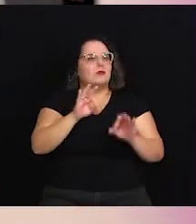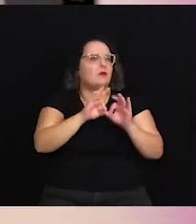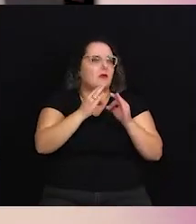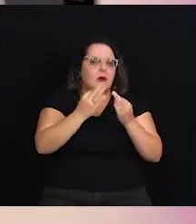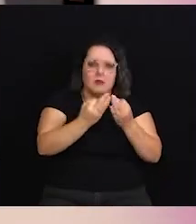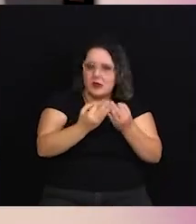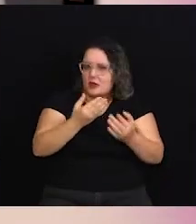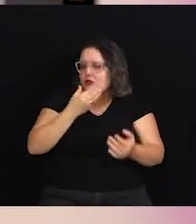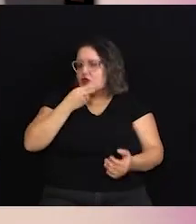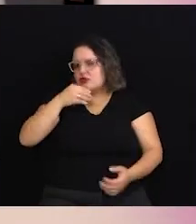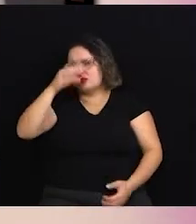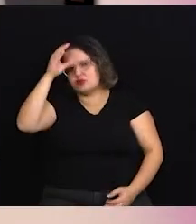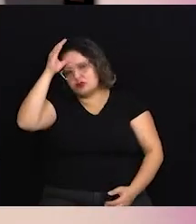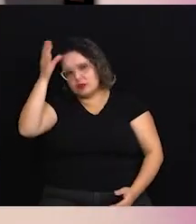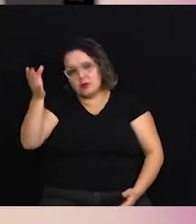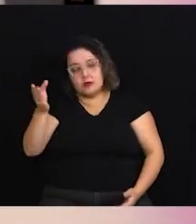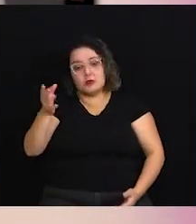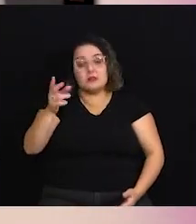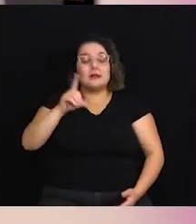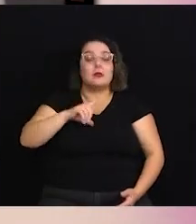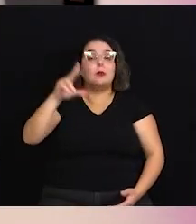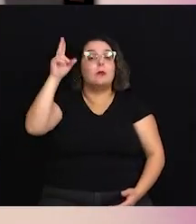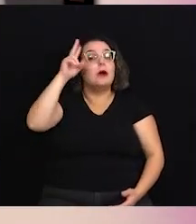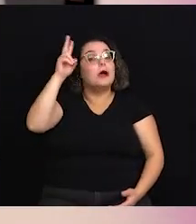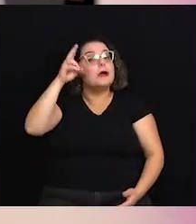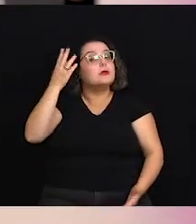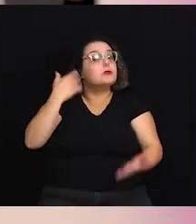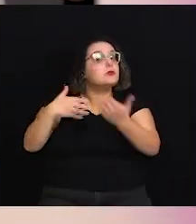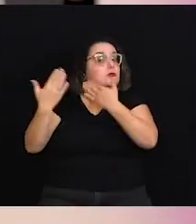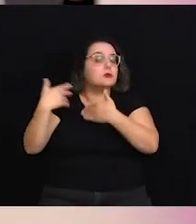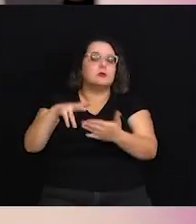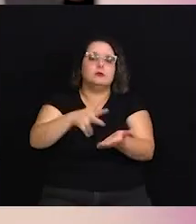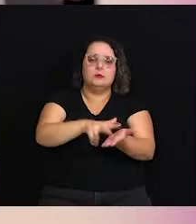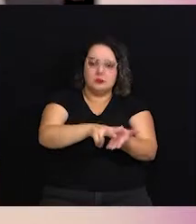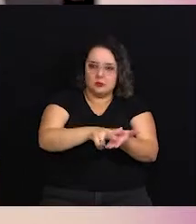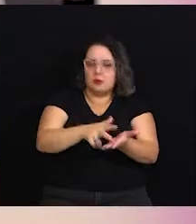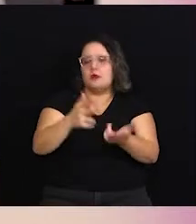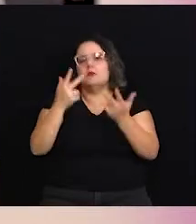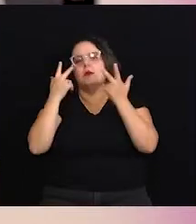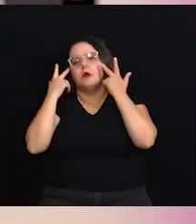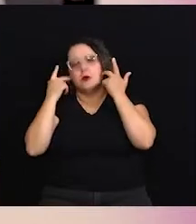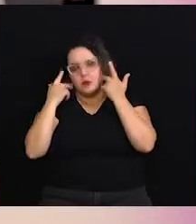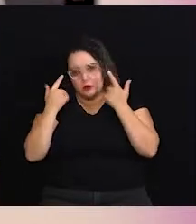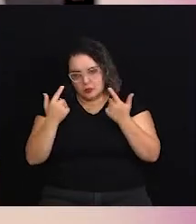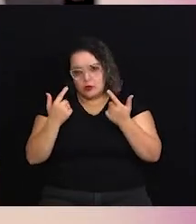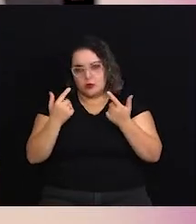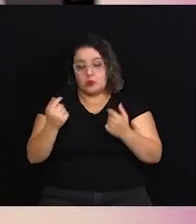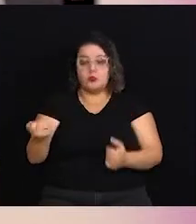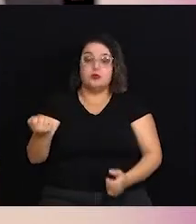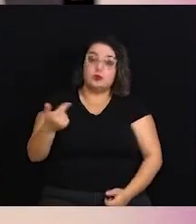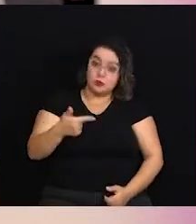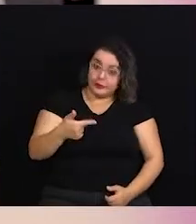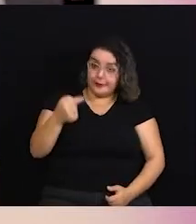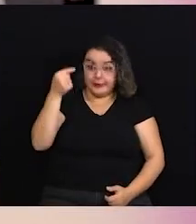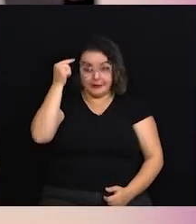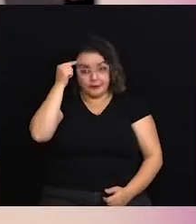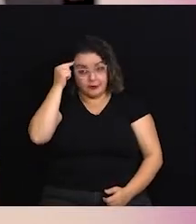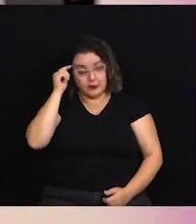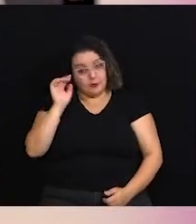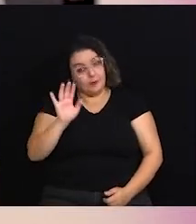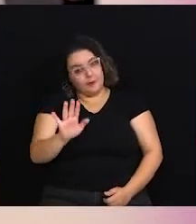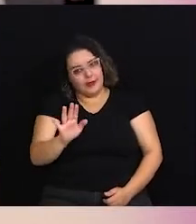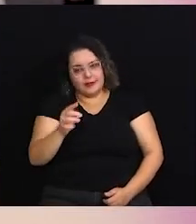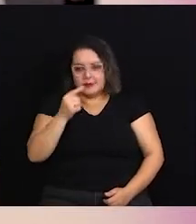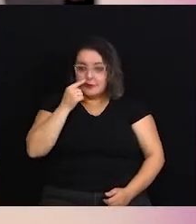parente de um tio de alguma história vocês vão ver que acredita mais comum do que a gente imagina